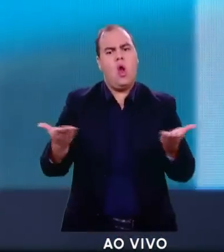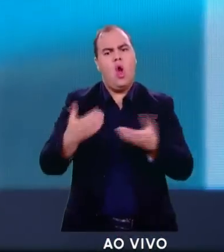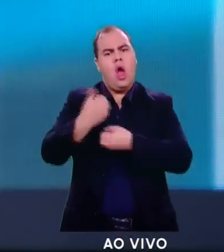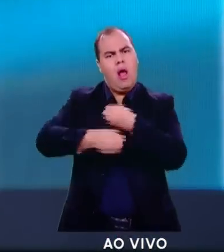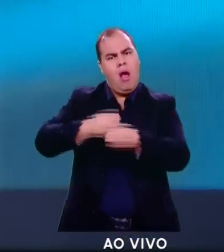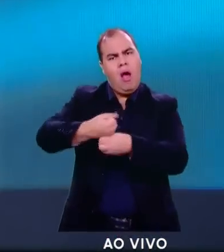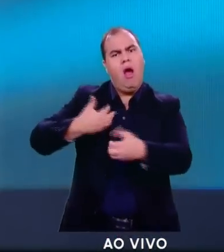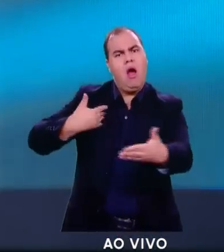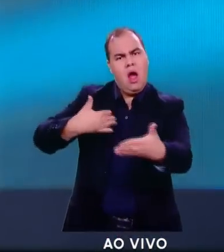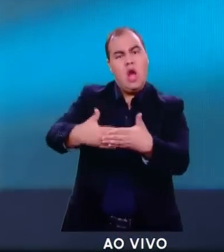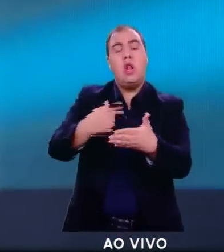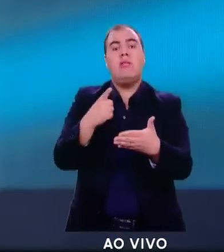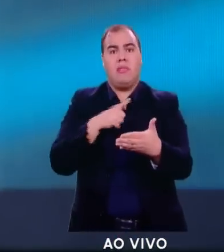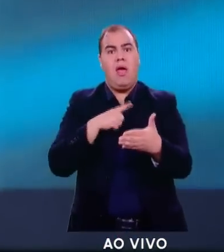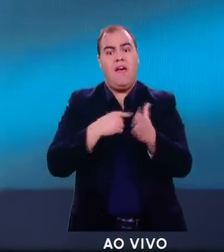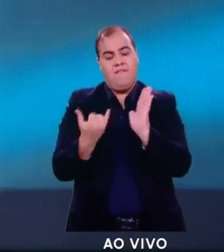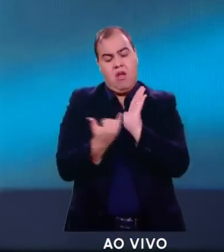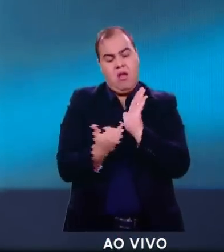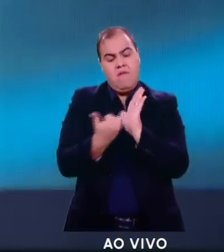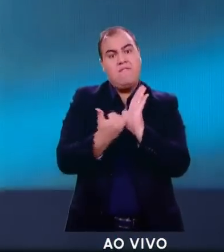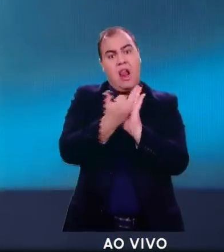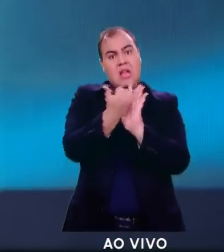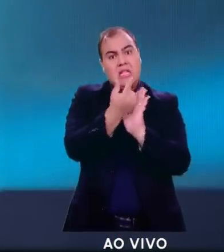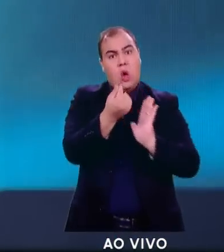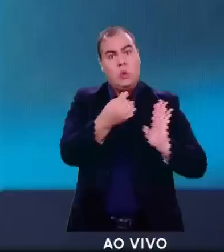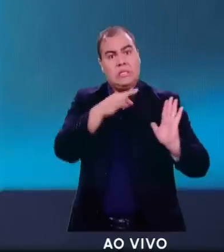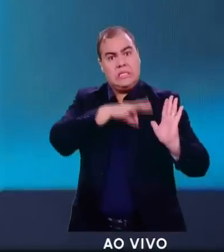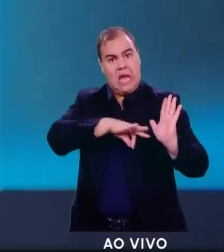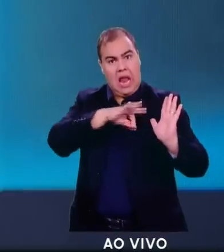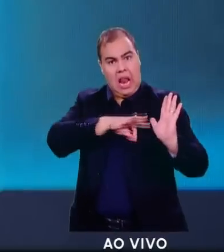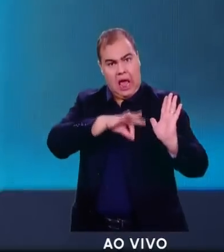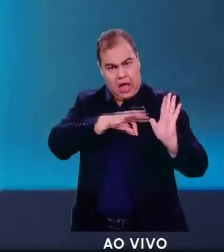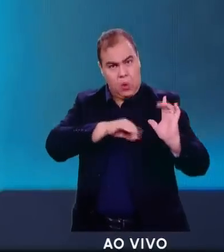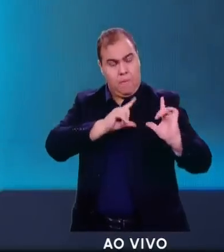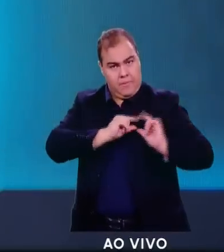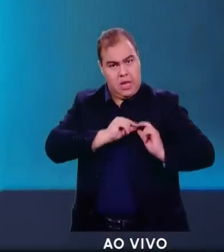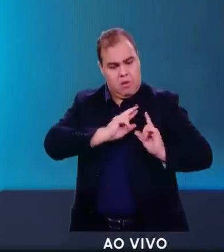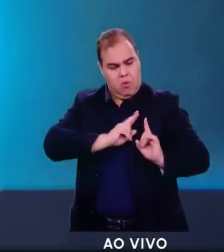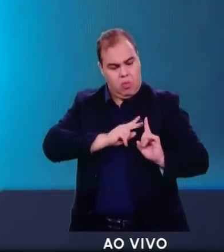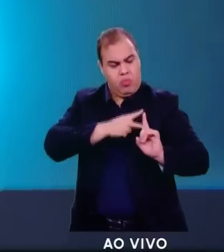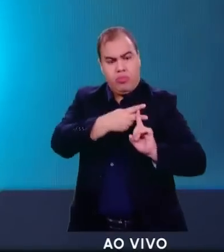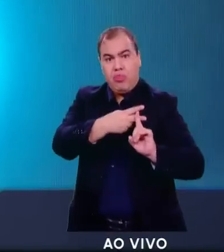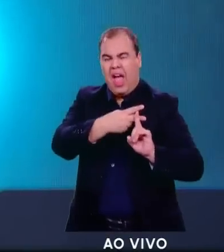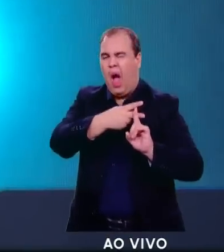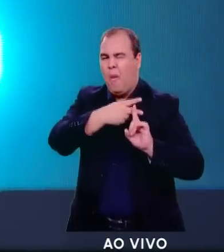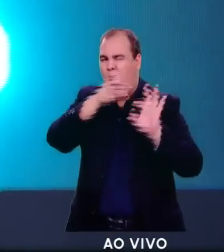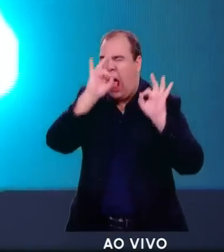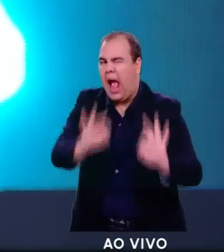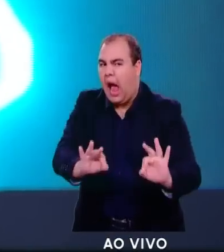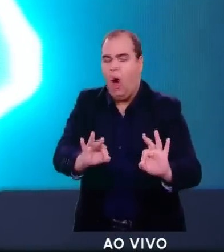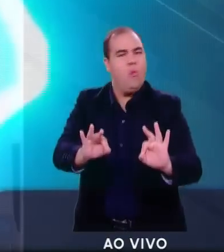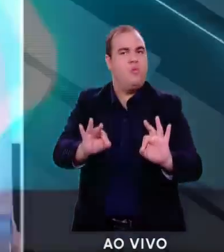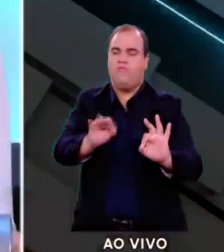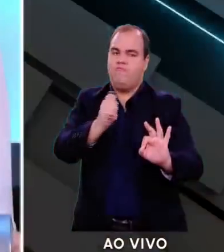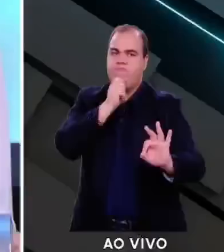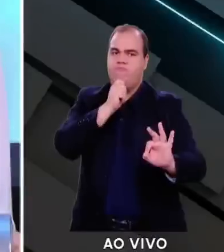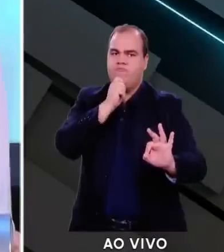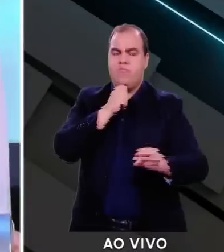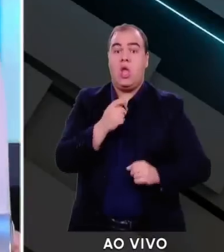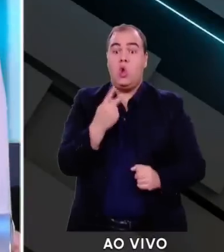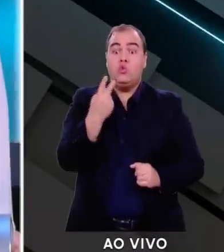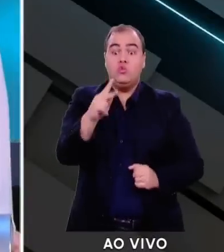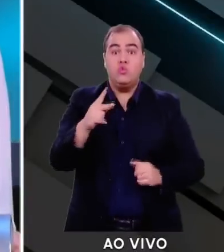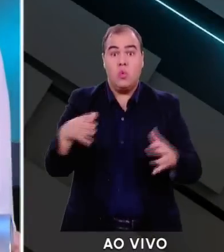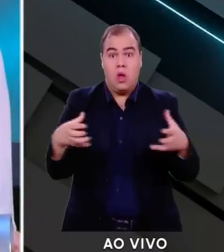uma correção da inflação no salário mínimo mas sem aumento real nesta semana veio a notícia de que a sua equipe